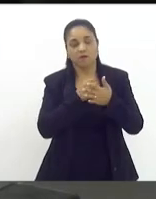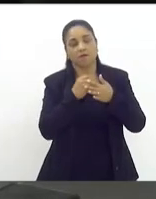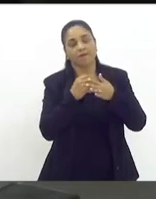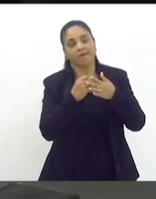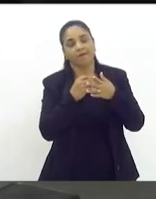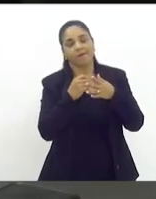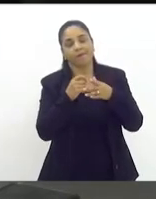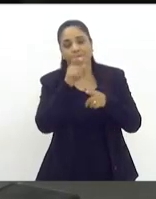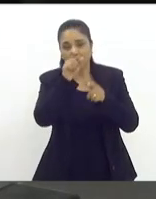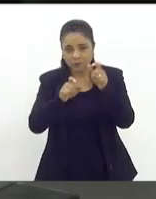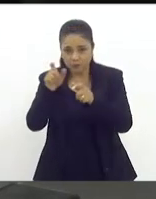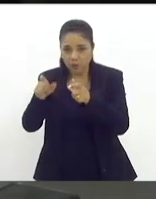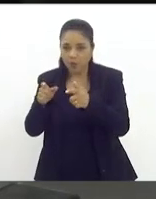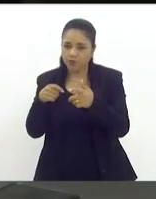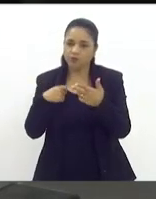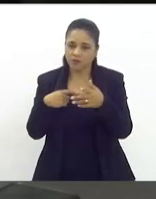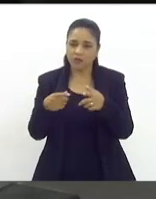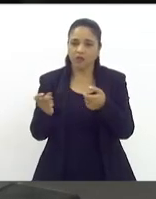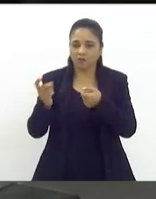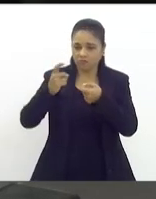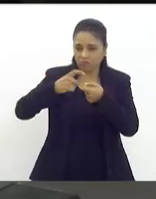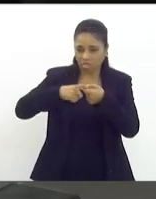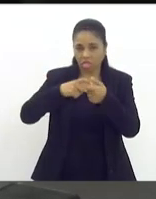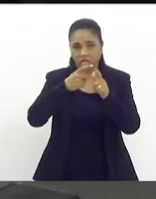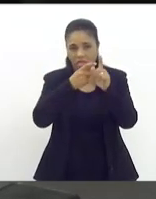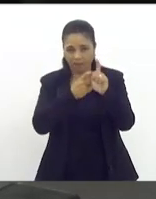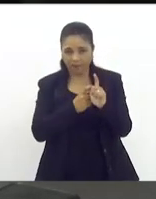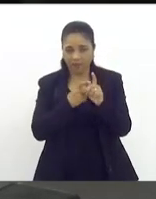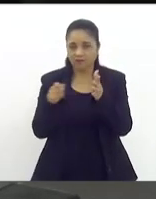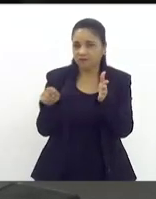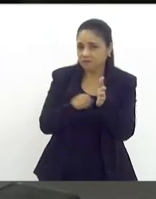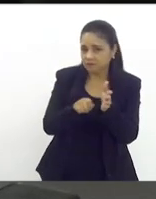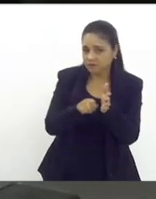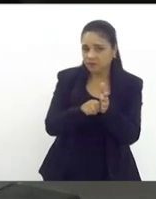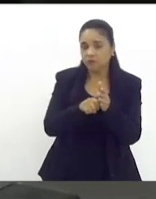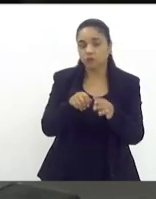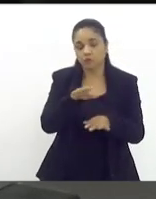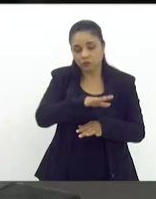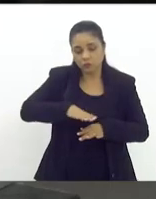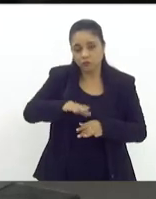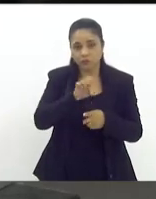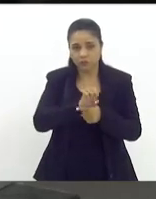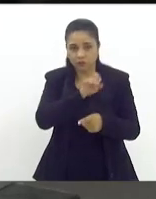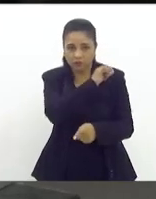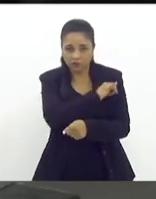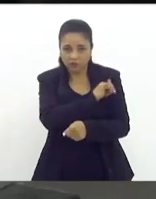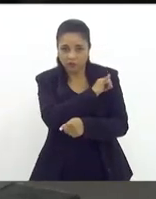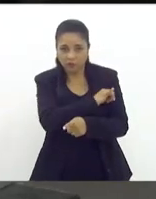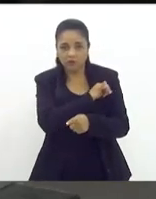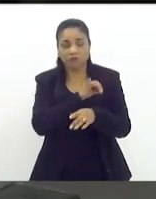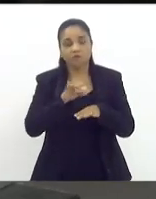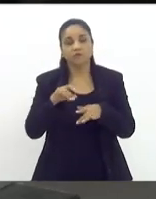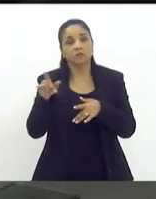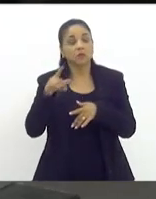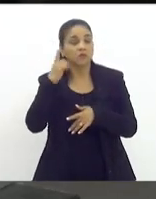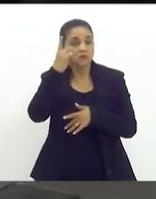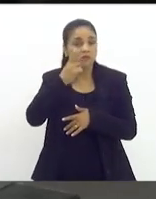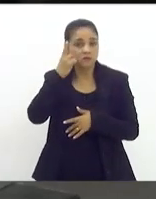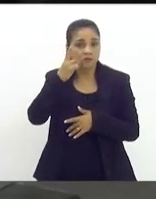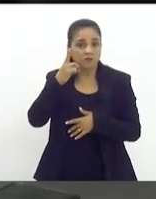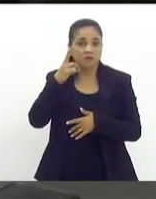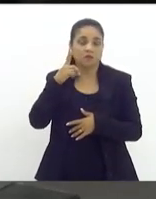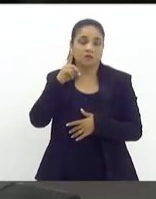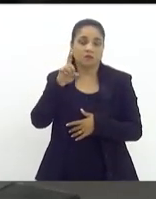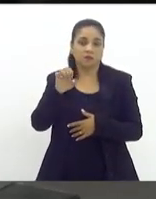e reinserção social de dependentes químicos no âmbito do Estado do Rio de Janeiro. Parecer, deputado Delaro, olha pela inconstitucionalidade em